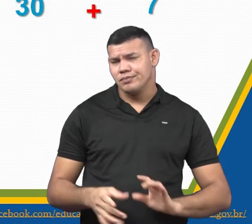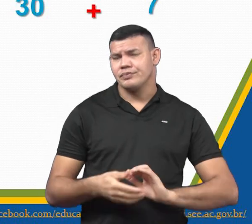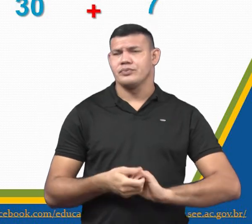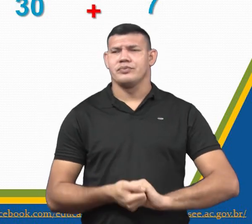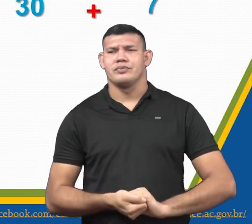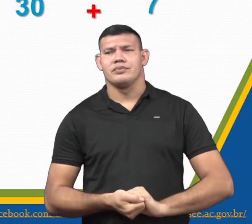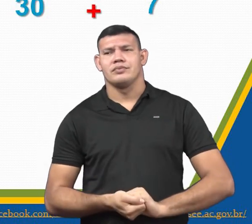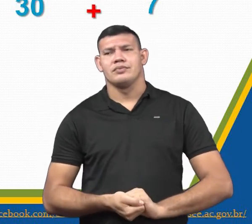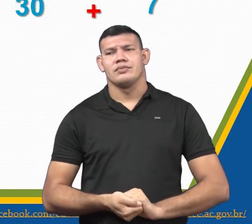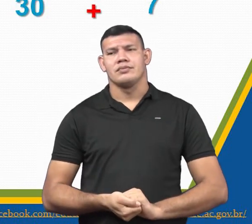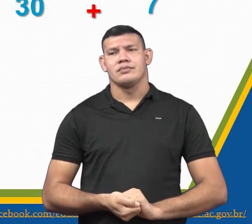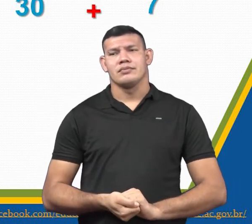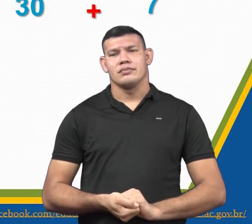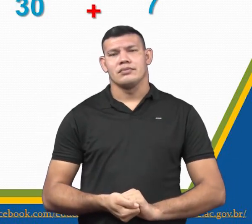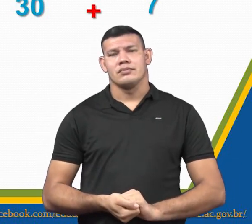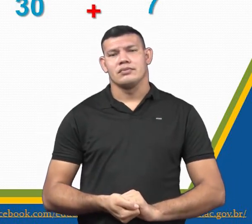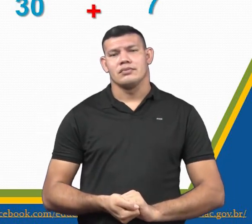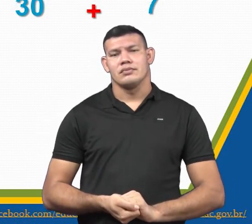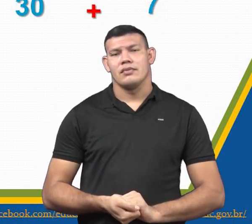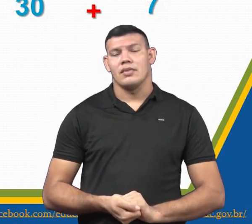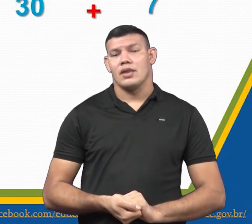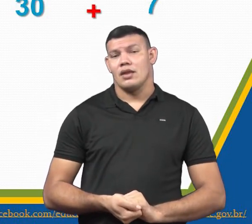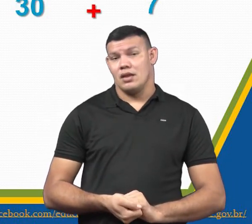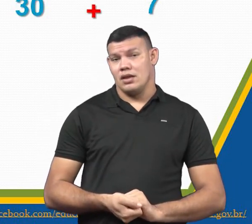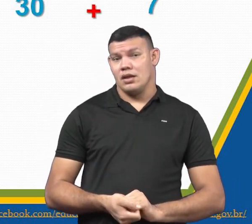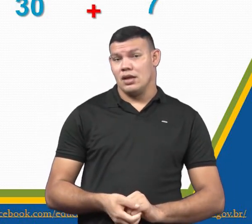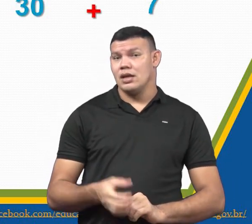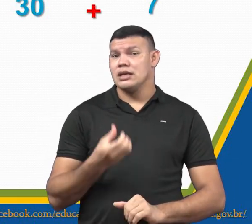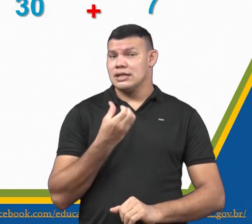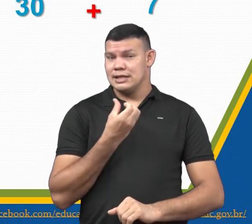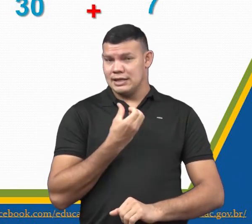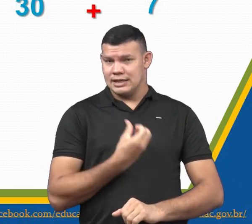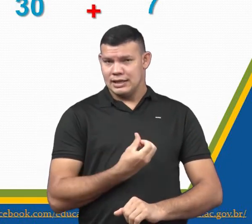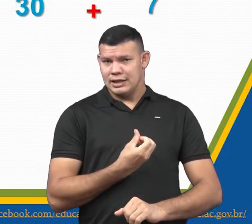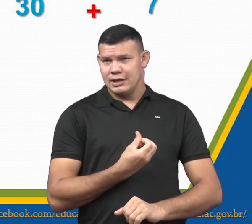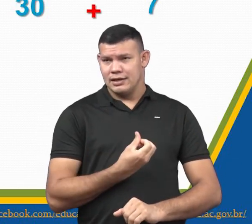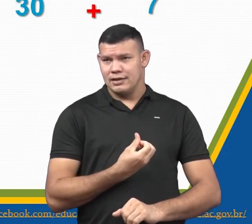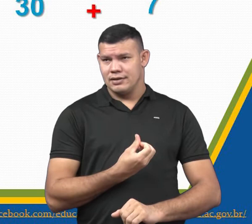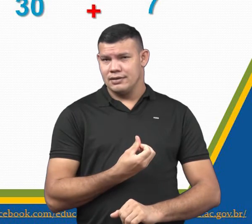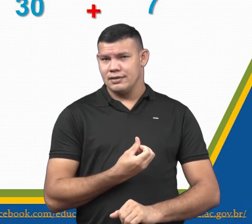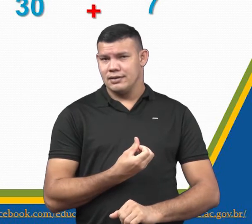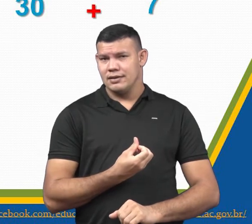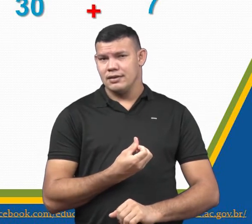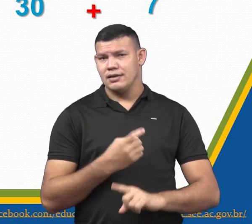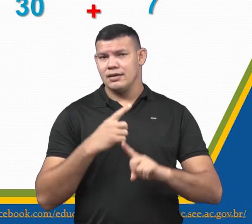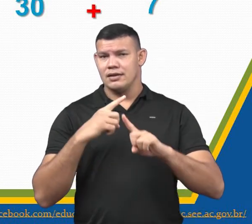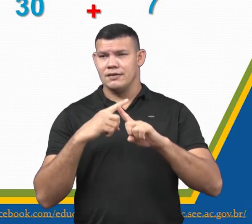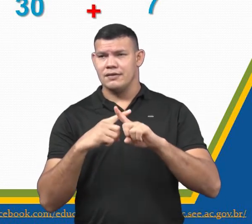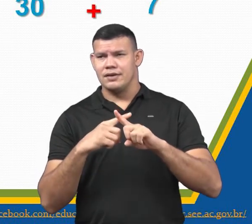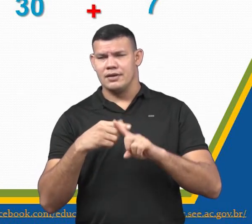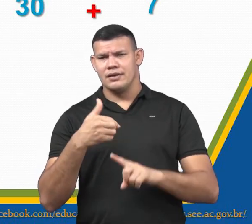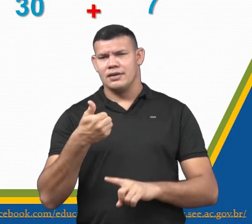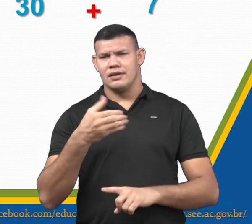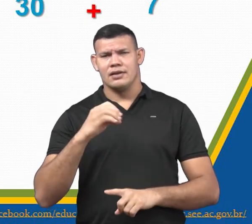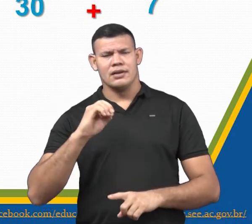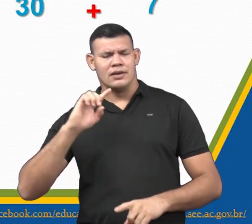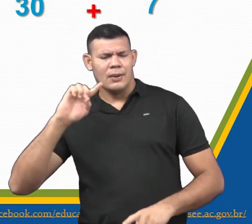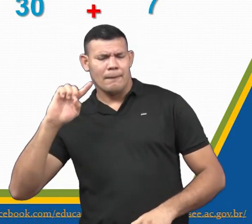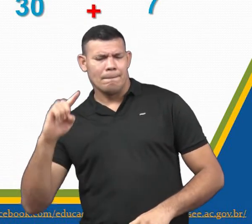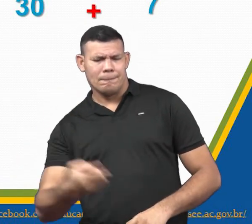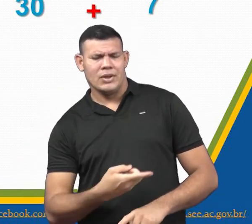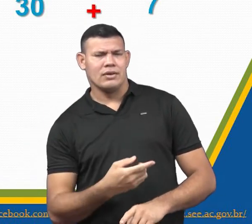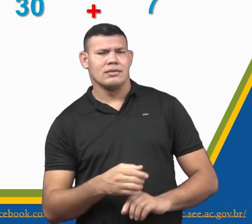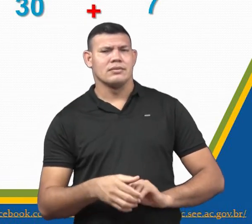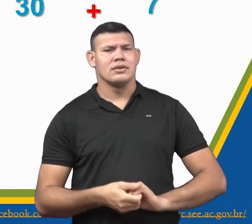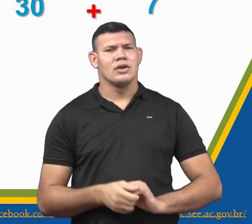formas. Eu tenho nesse número, esse 6, ele é 6 vezes 10.000. Por